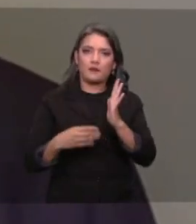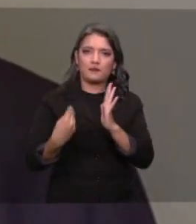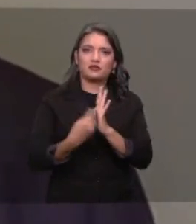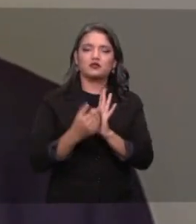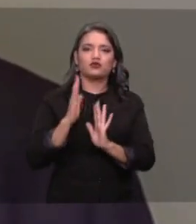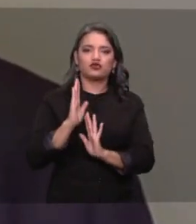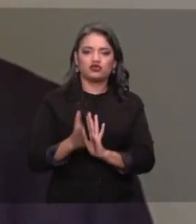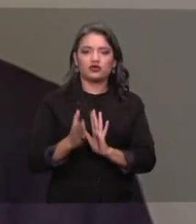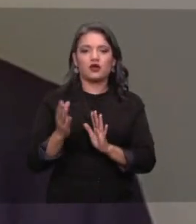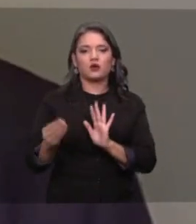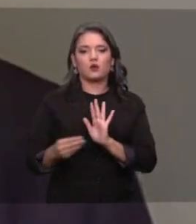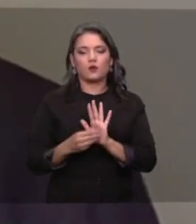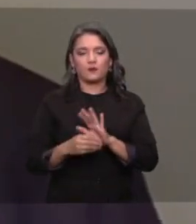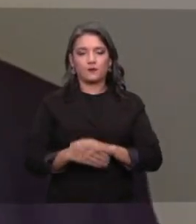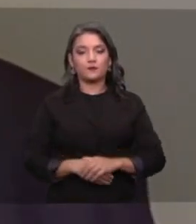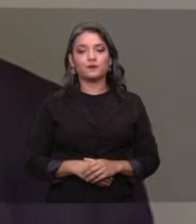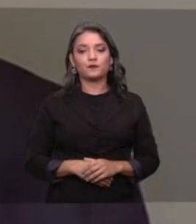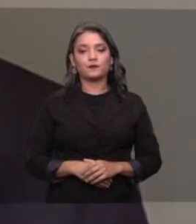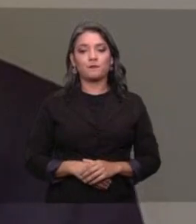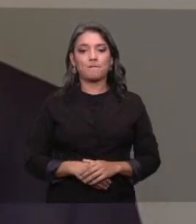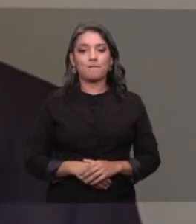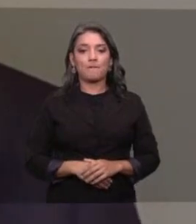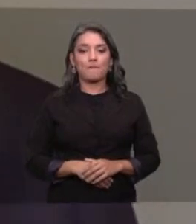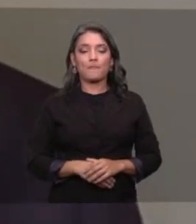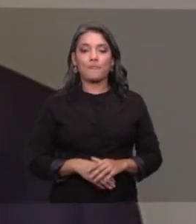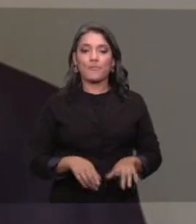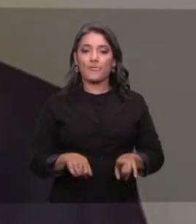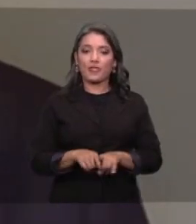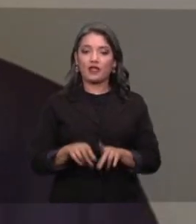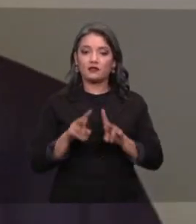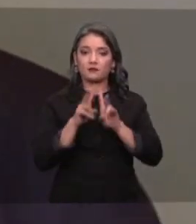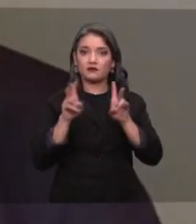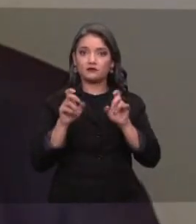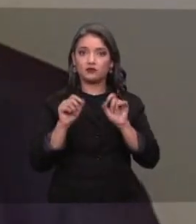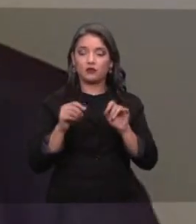inicial das agremiações partidárias. E, finalmente, em relação ao